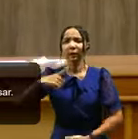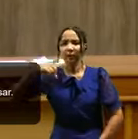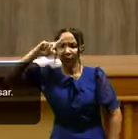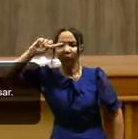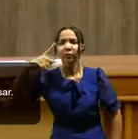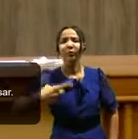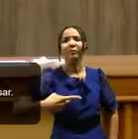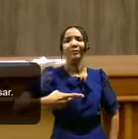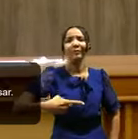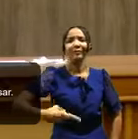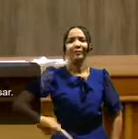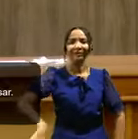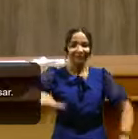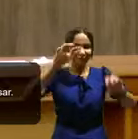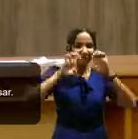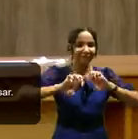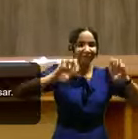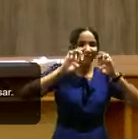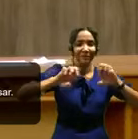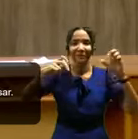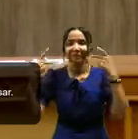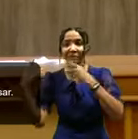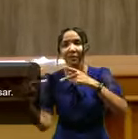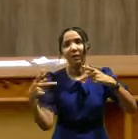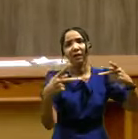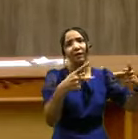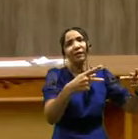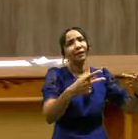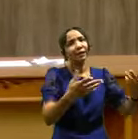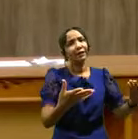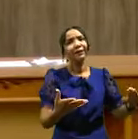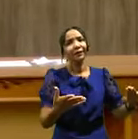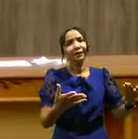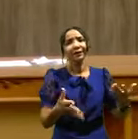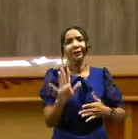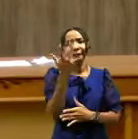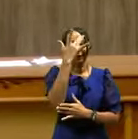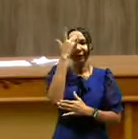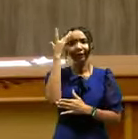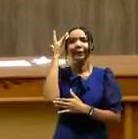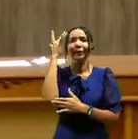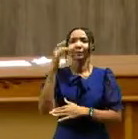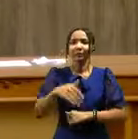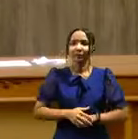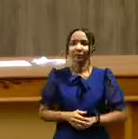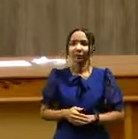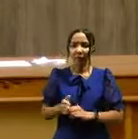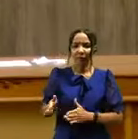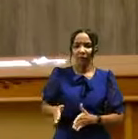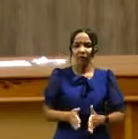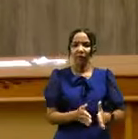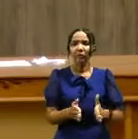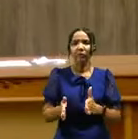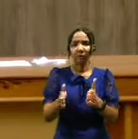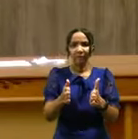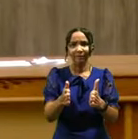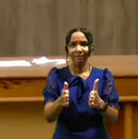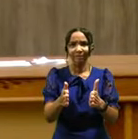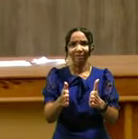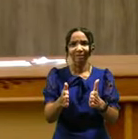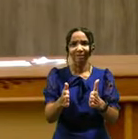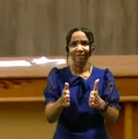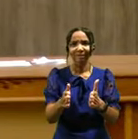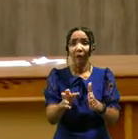do Evangelho então o ouvinte ao pé do caminho irmão ele não absolve nada ele não recebe